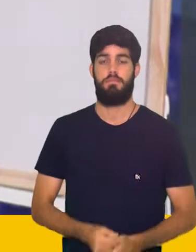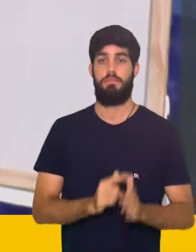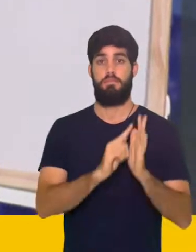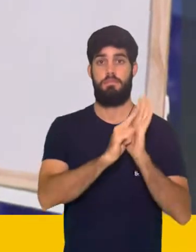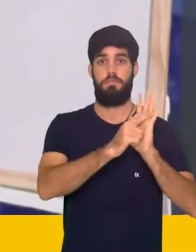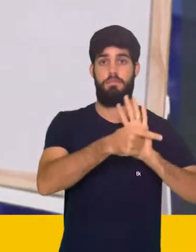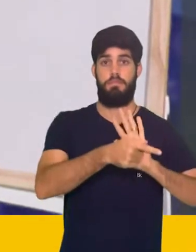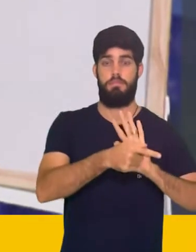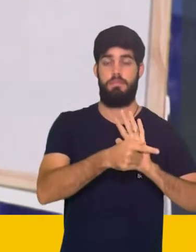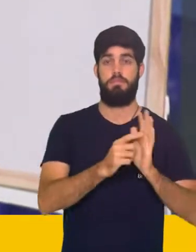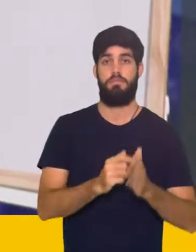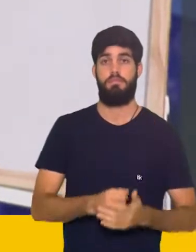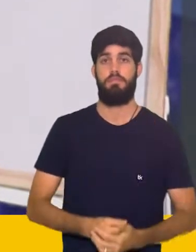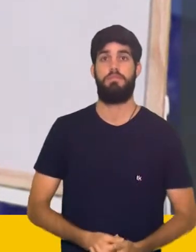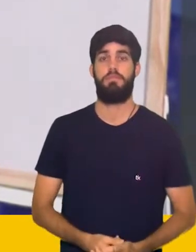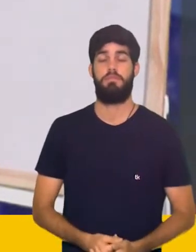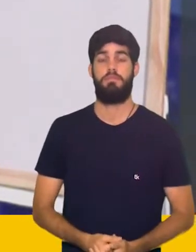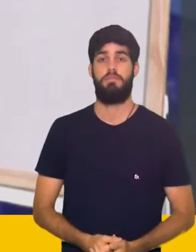Gênero